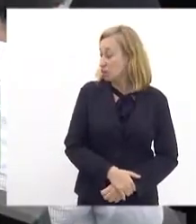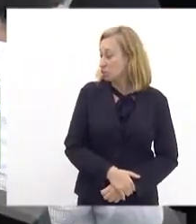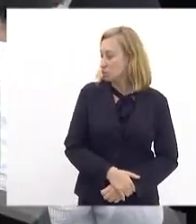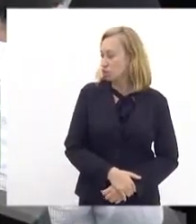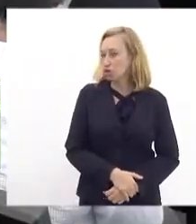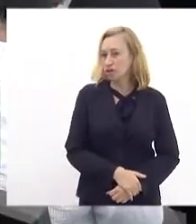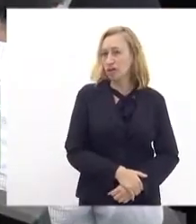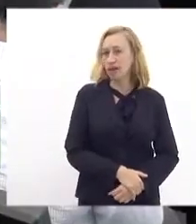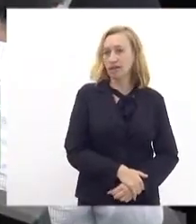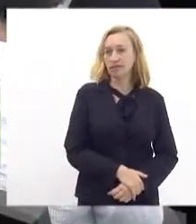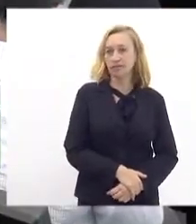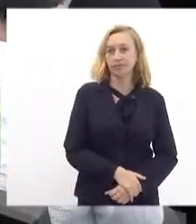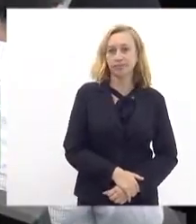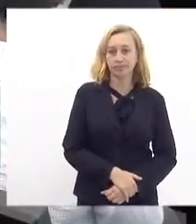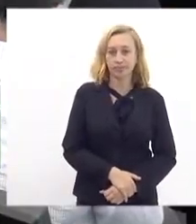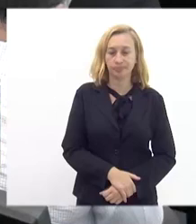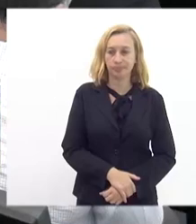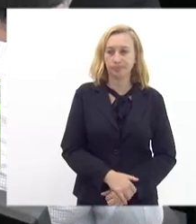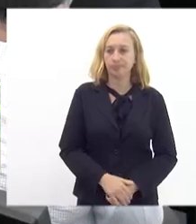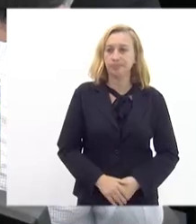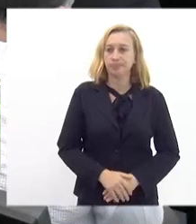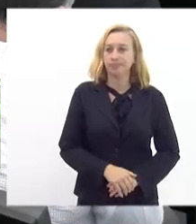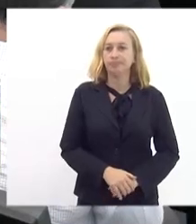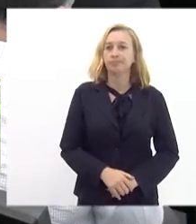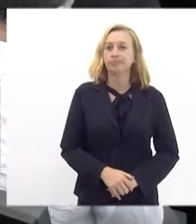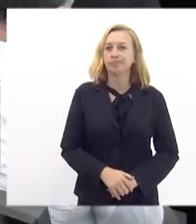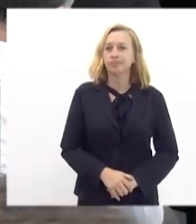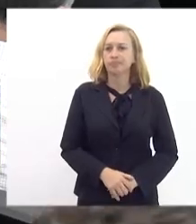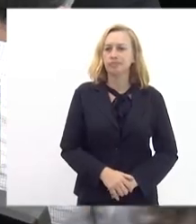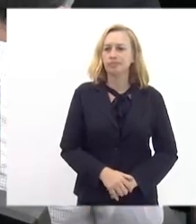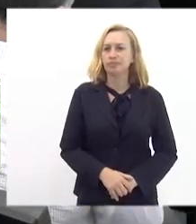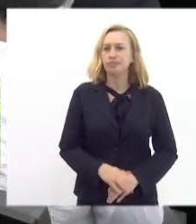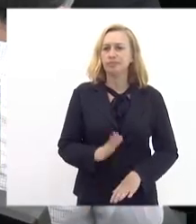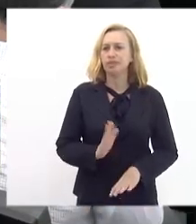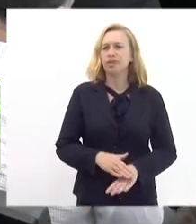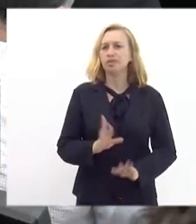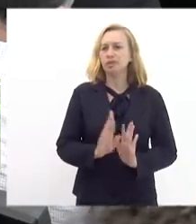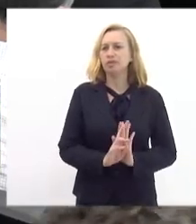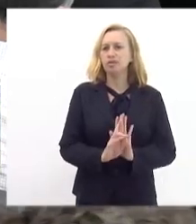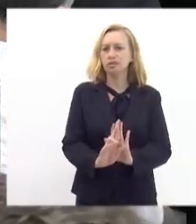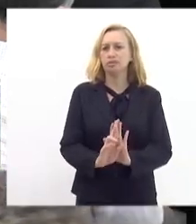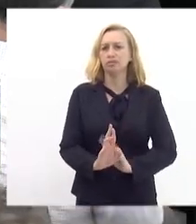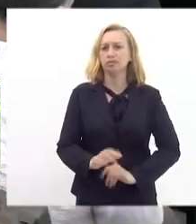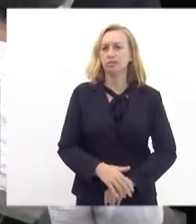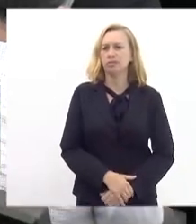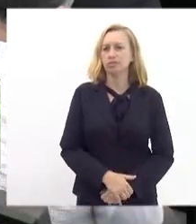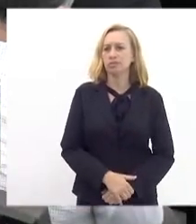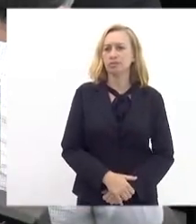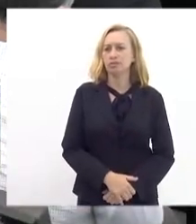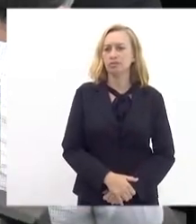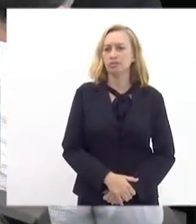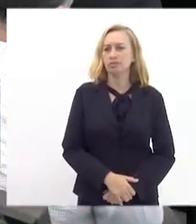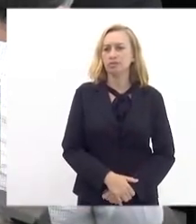Oi Pera aí é o que está aqui vai ter mais de apresentações para falar em casa